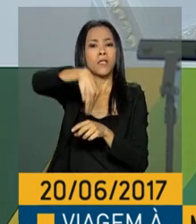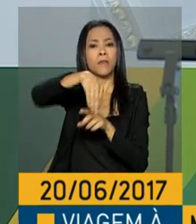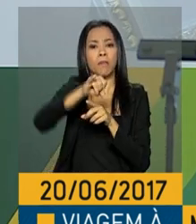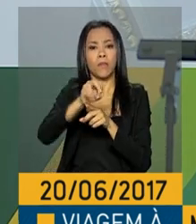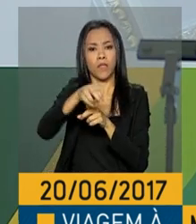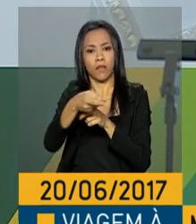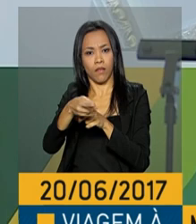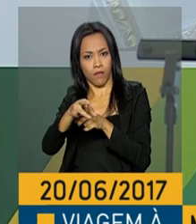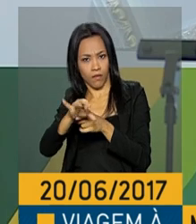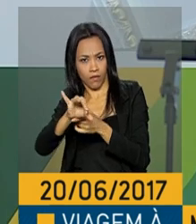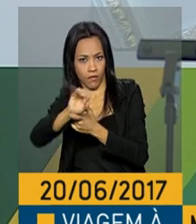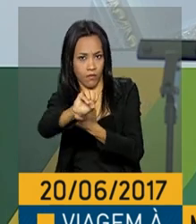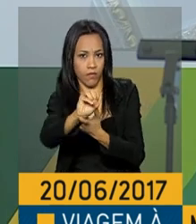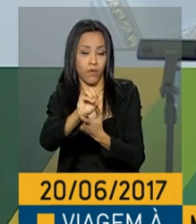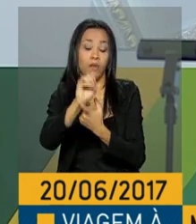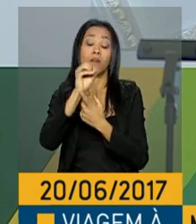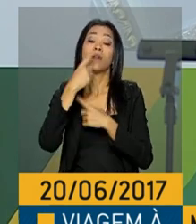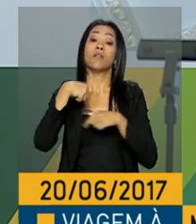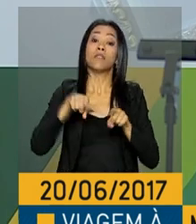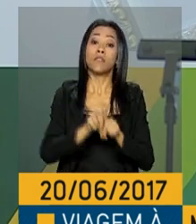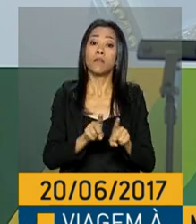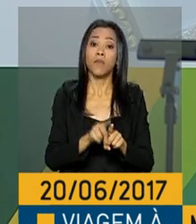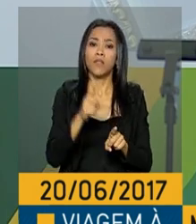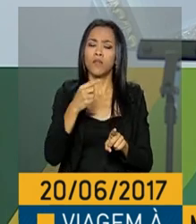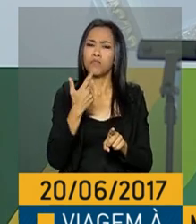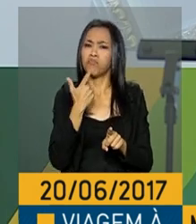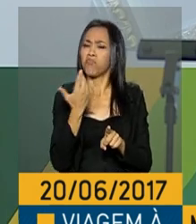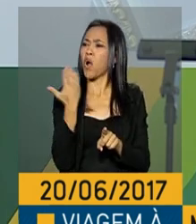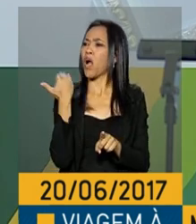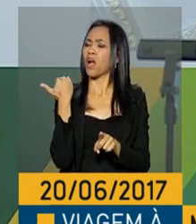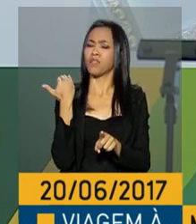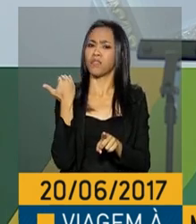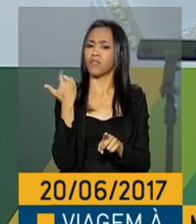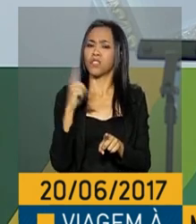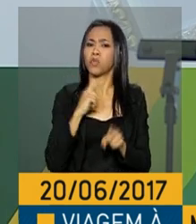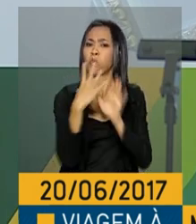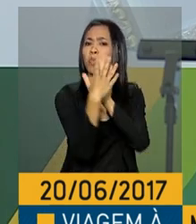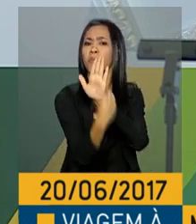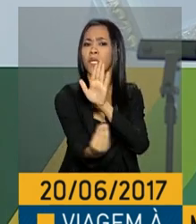fizemos derrubar uma fórmula anterior que